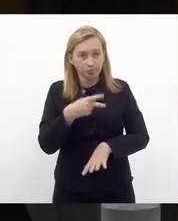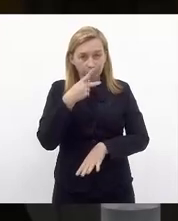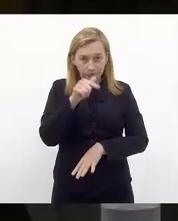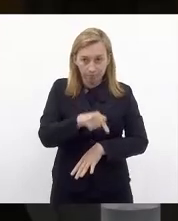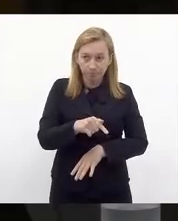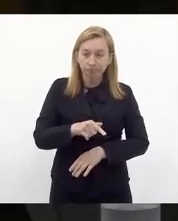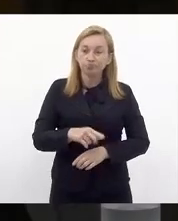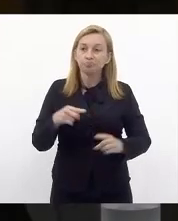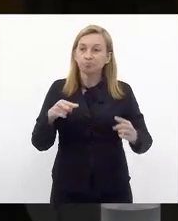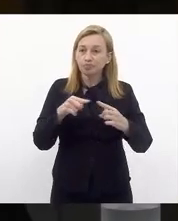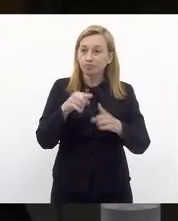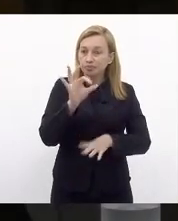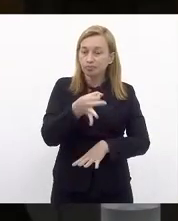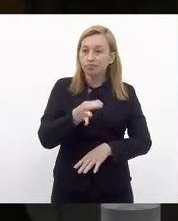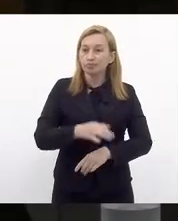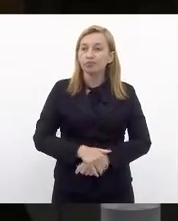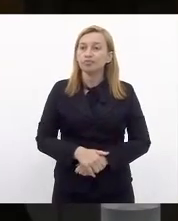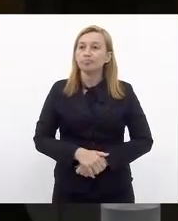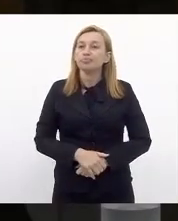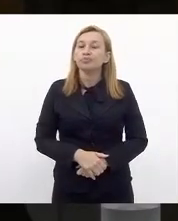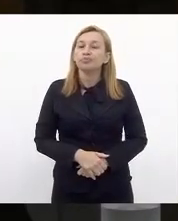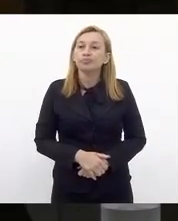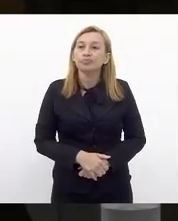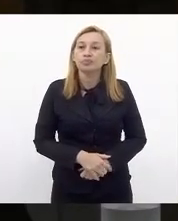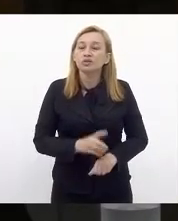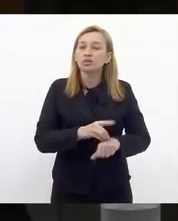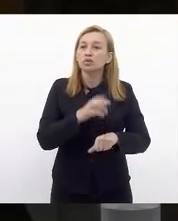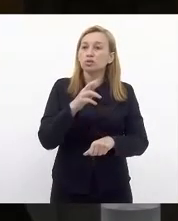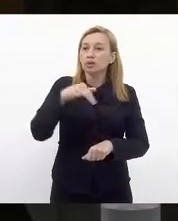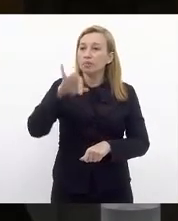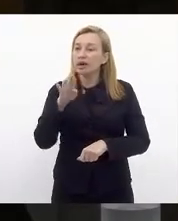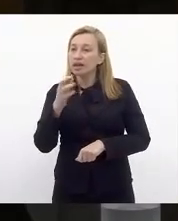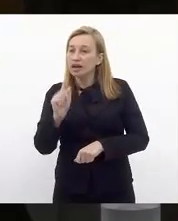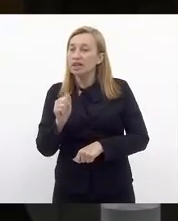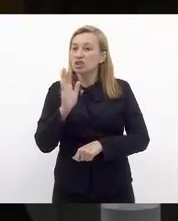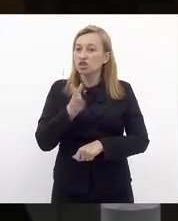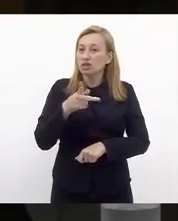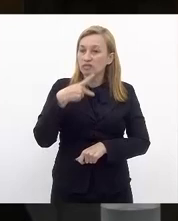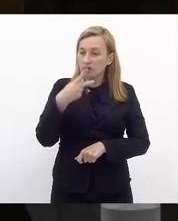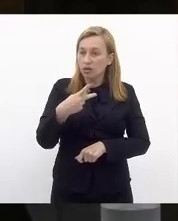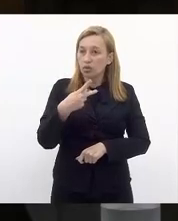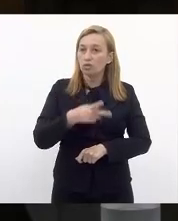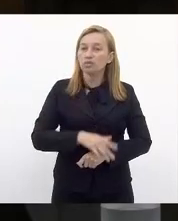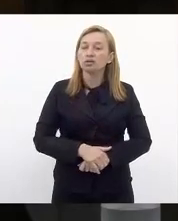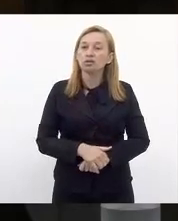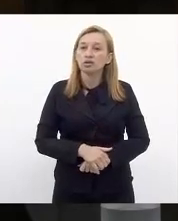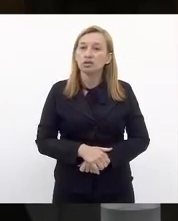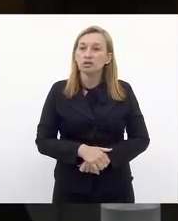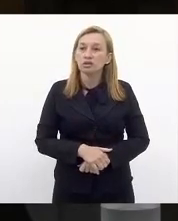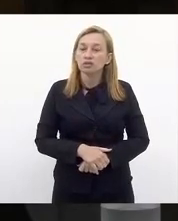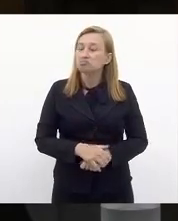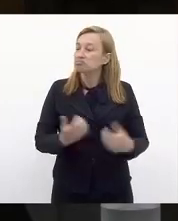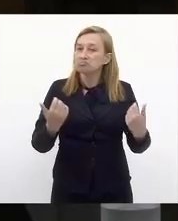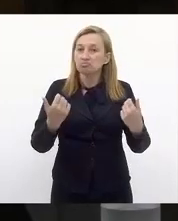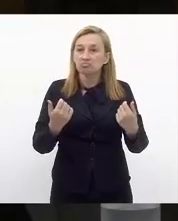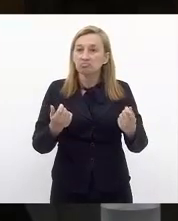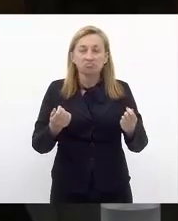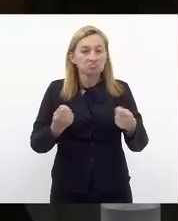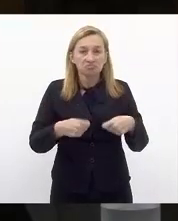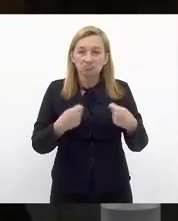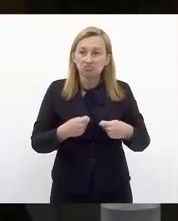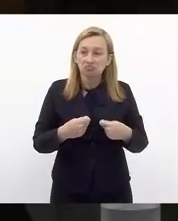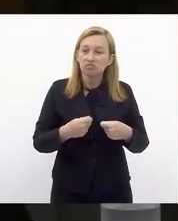recuperar aqui de forma bem objetiva o que a doutora Maria Carmem já colocou né da Não há necessidade de